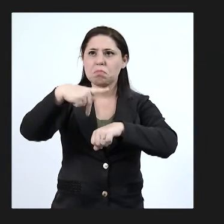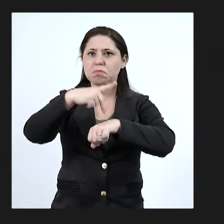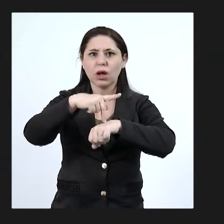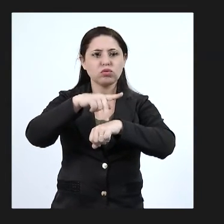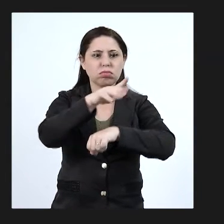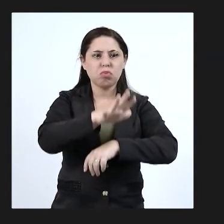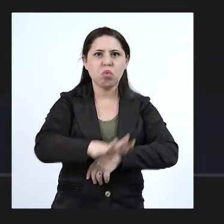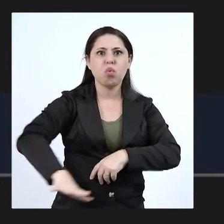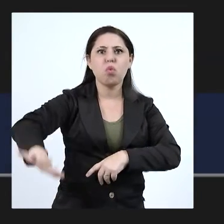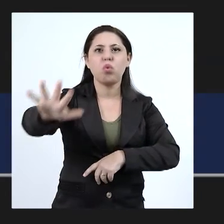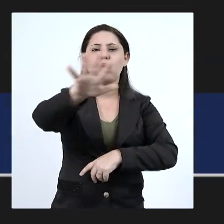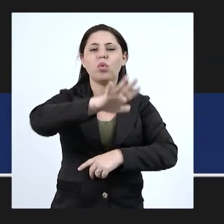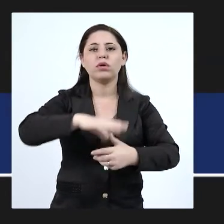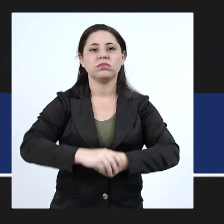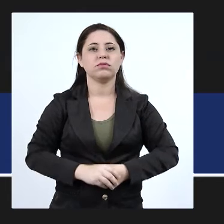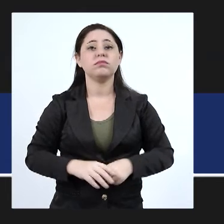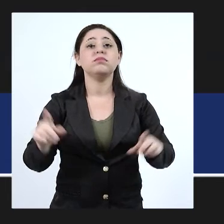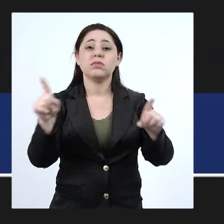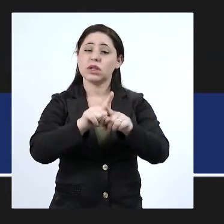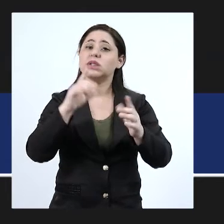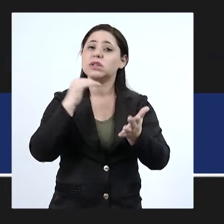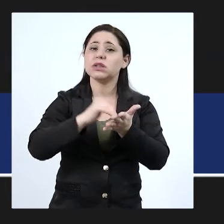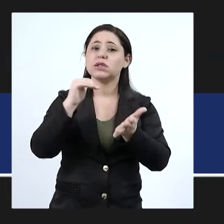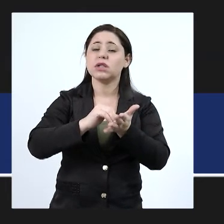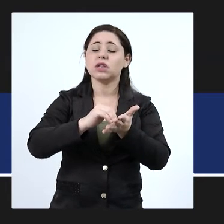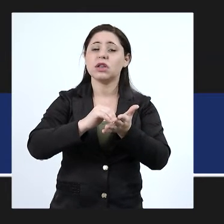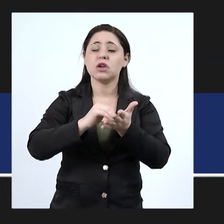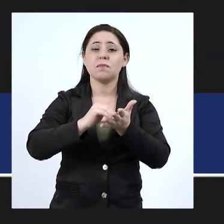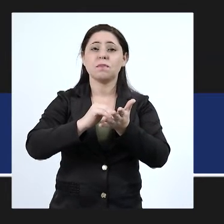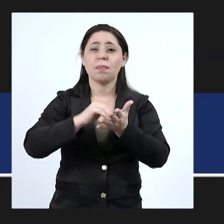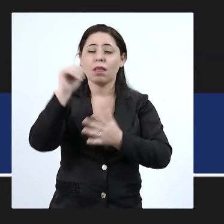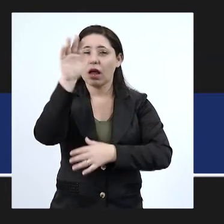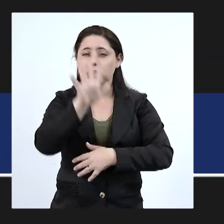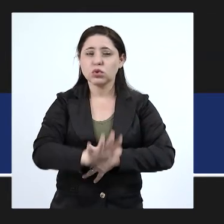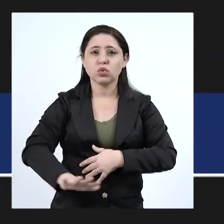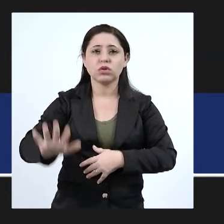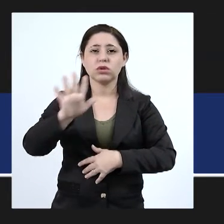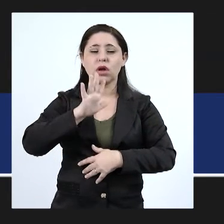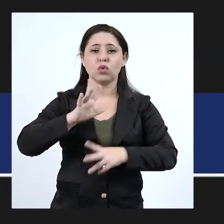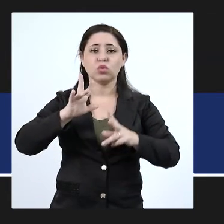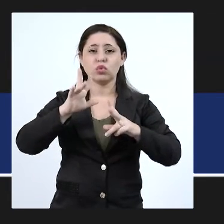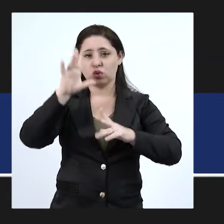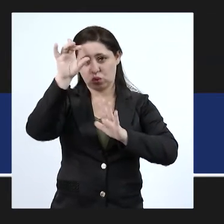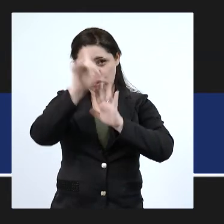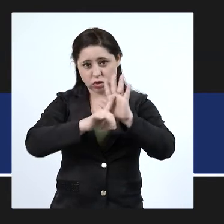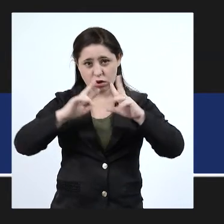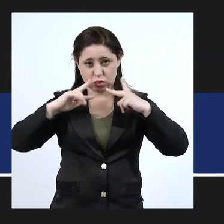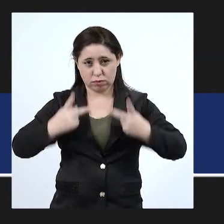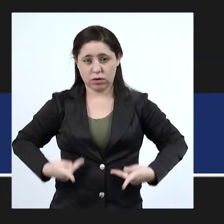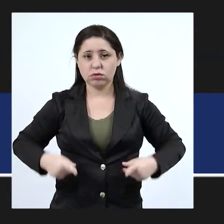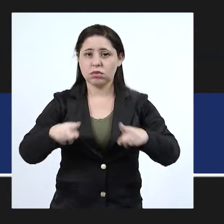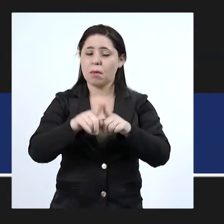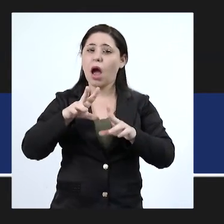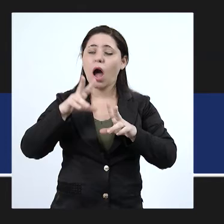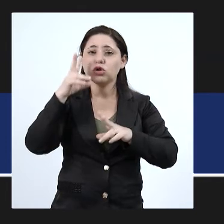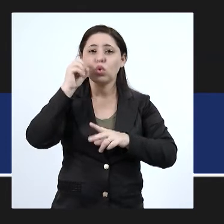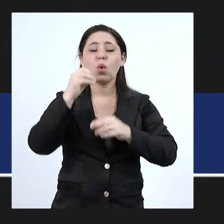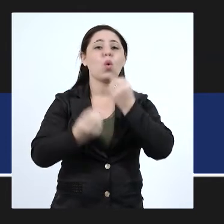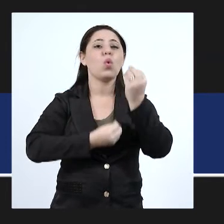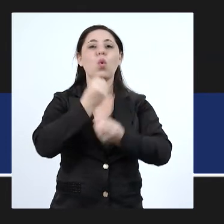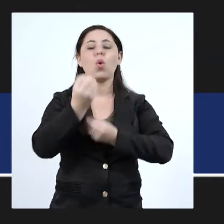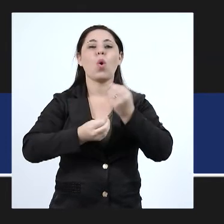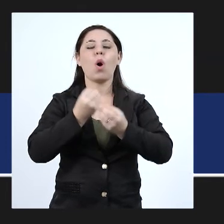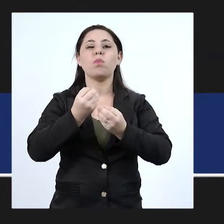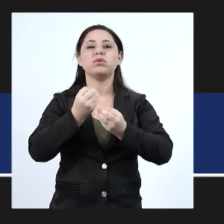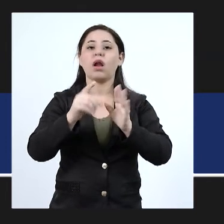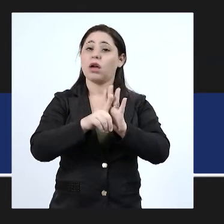está em todo o Brasil e, inclusive, a Secretaria Nacional de Direitos Humanos adotou o Maio Laranja como uma ação